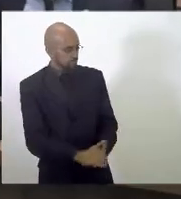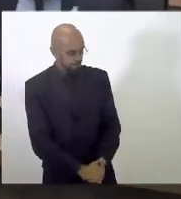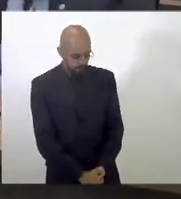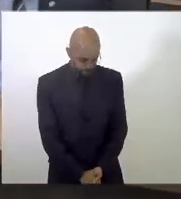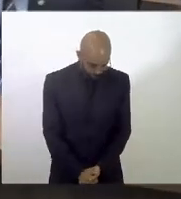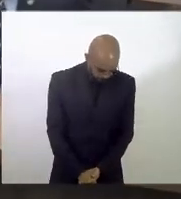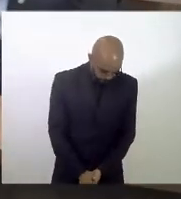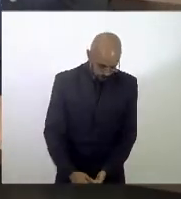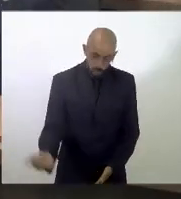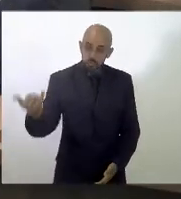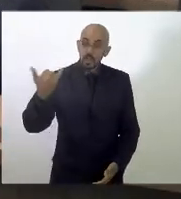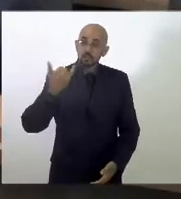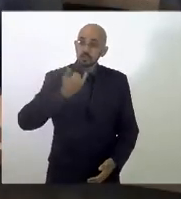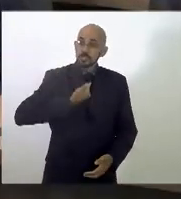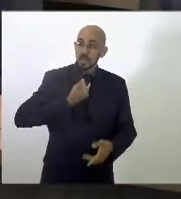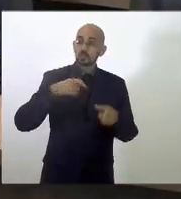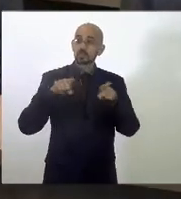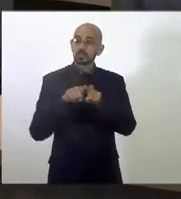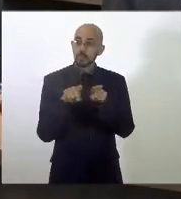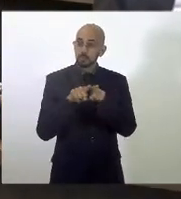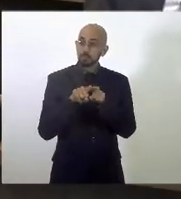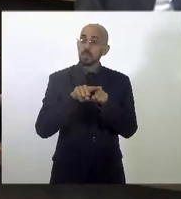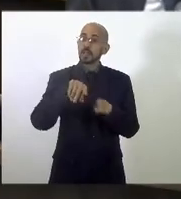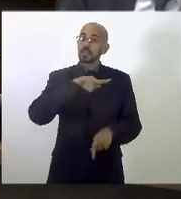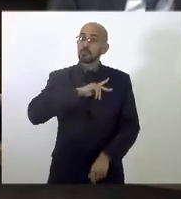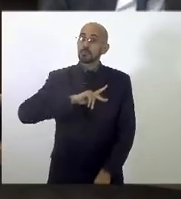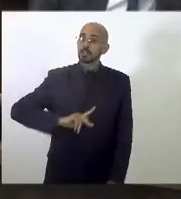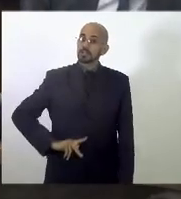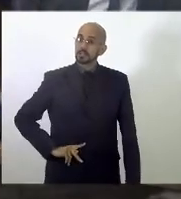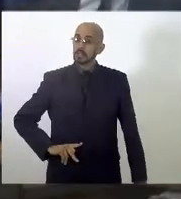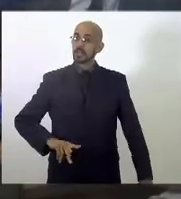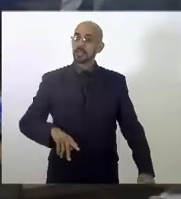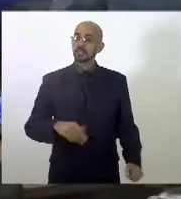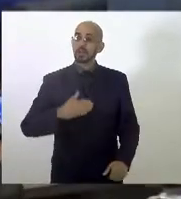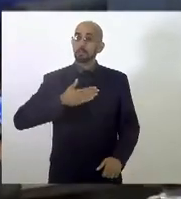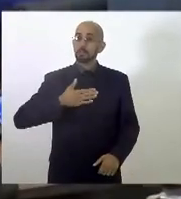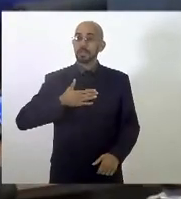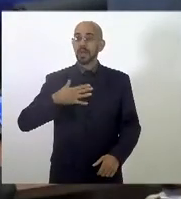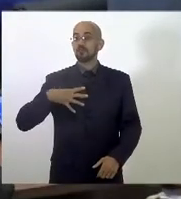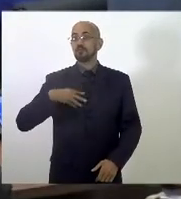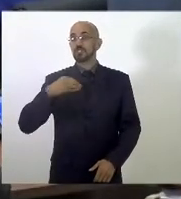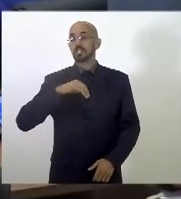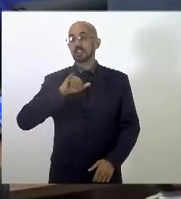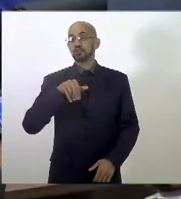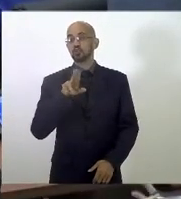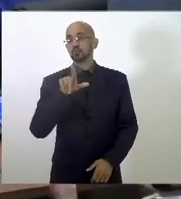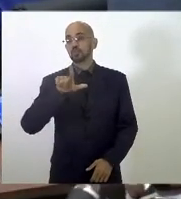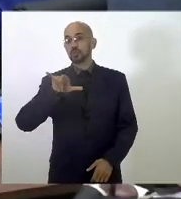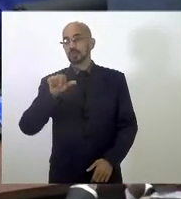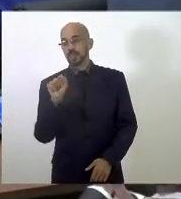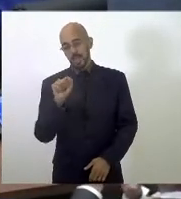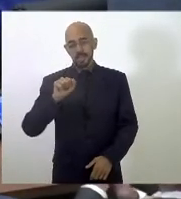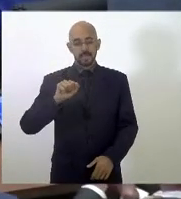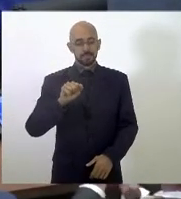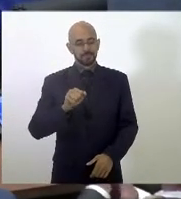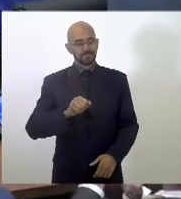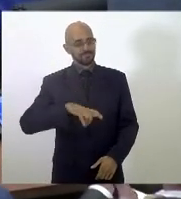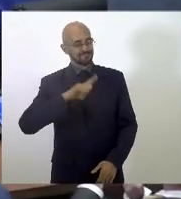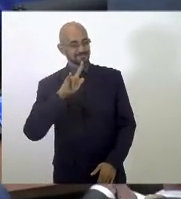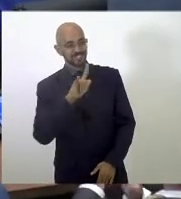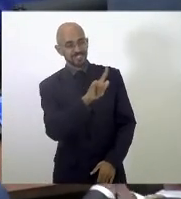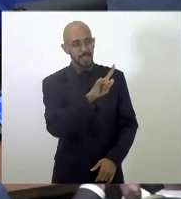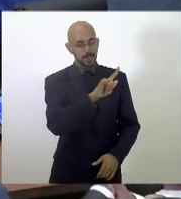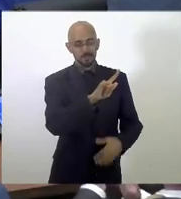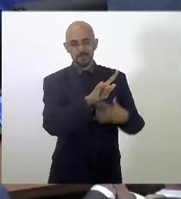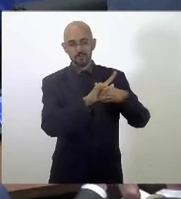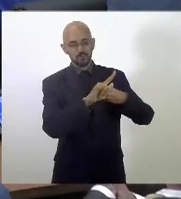Fui avisado agora que também está presente aqui a minha princesa, minha filha Júlia. Te amo, meu filho e minha